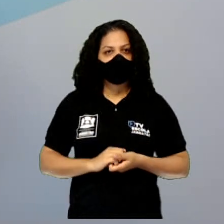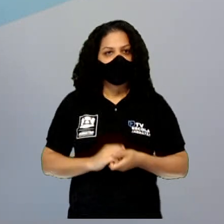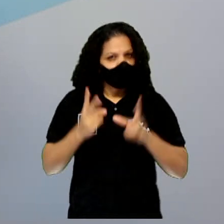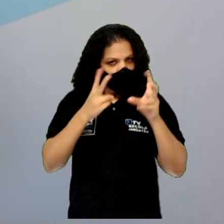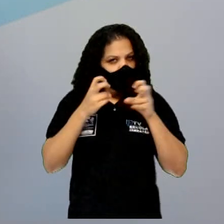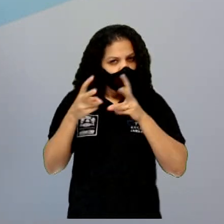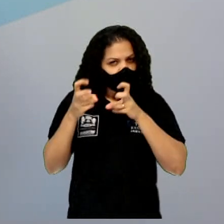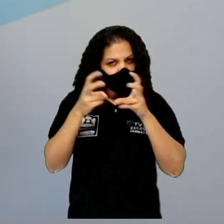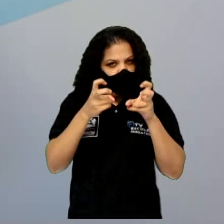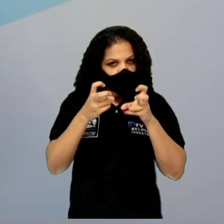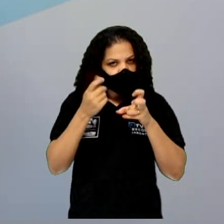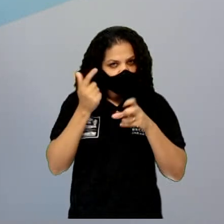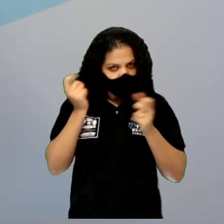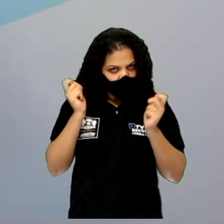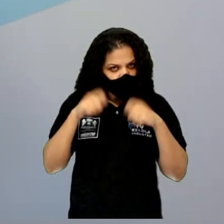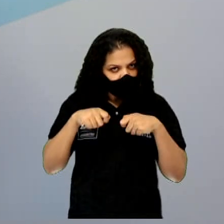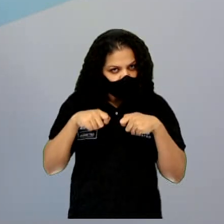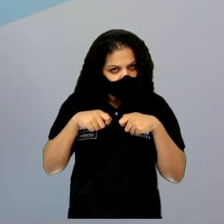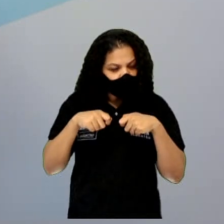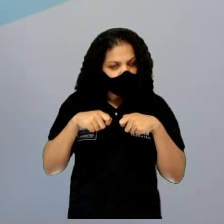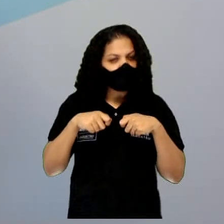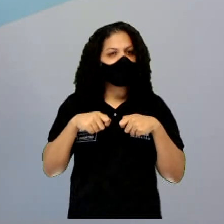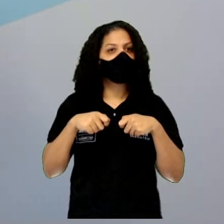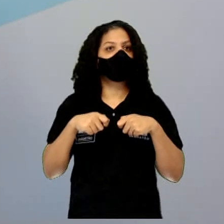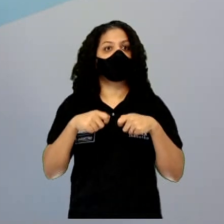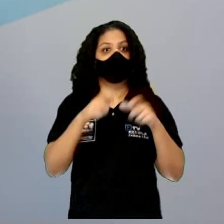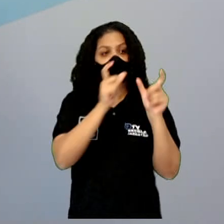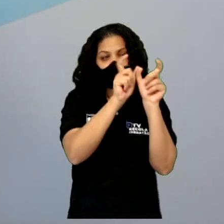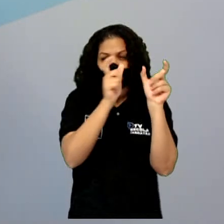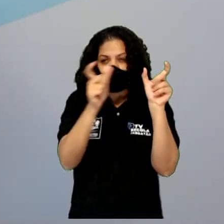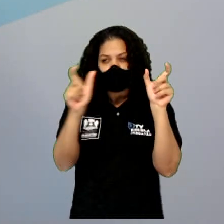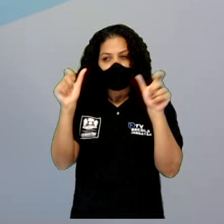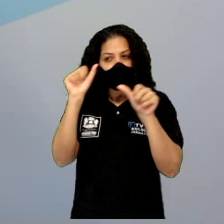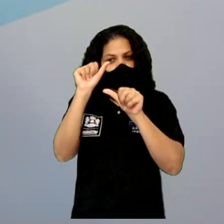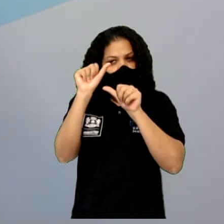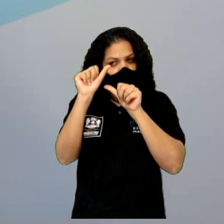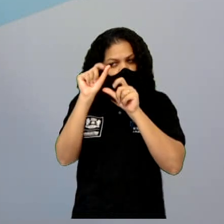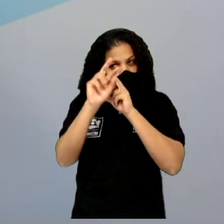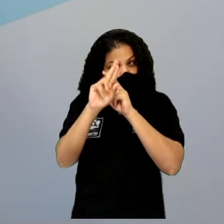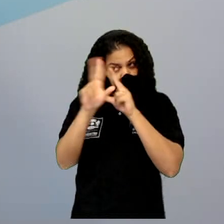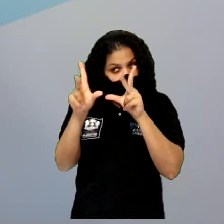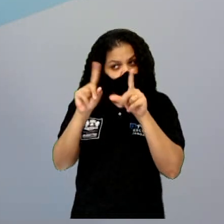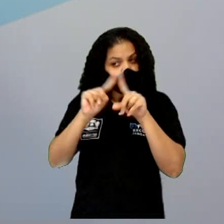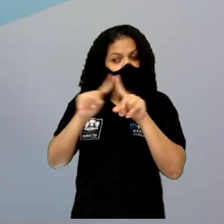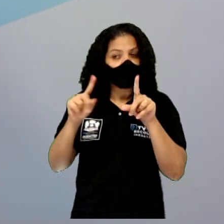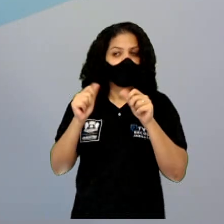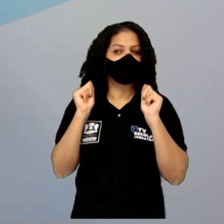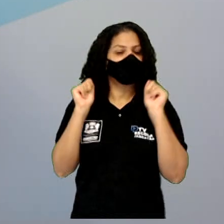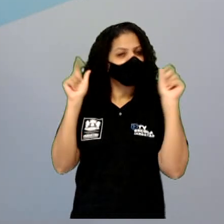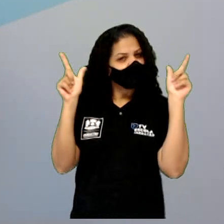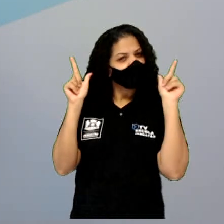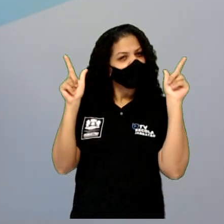Percebem isso? A tirinha é bem diferente, mas muito divertida e muito,